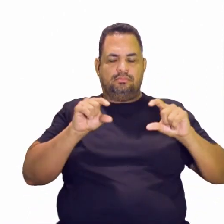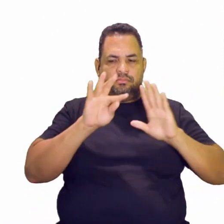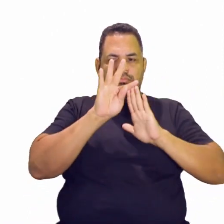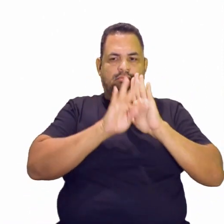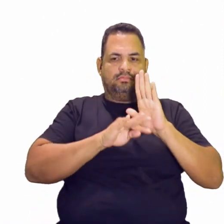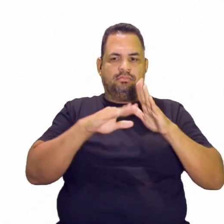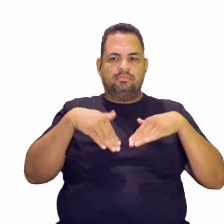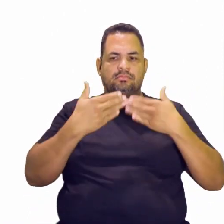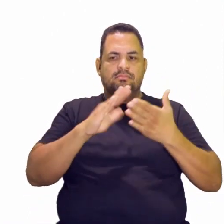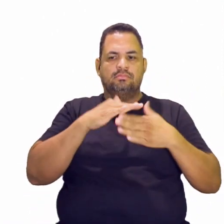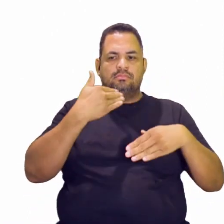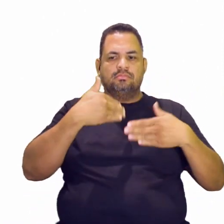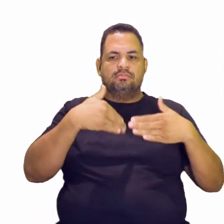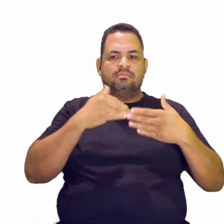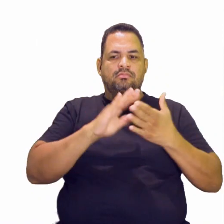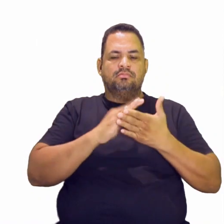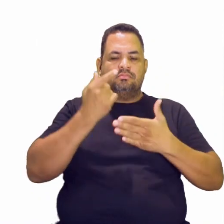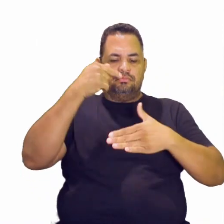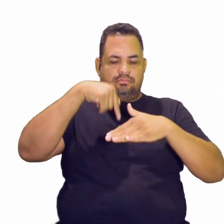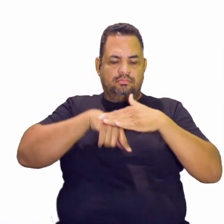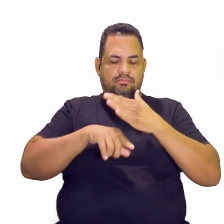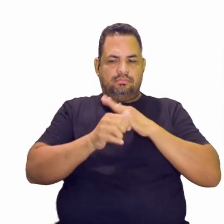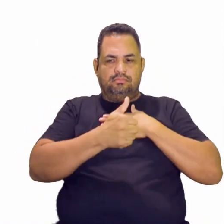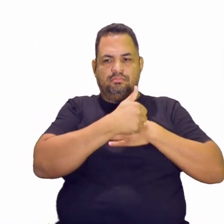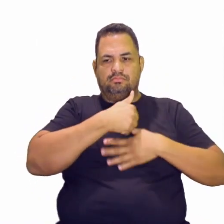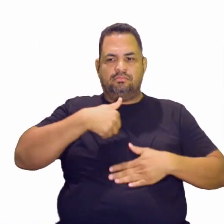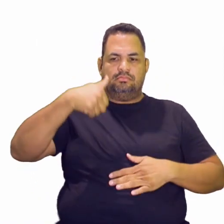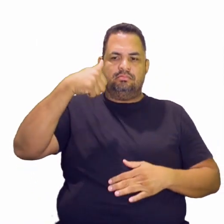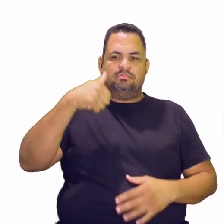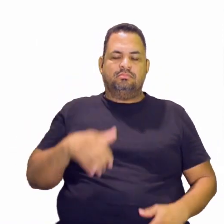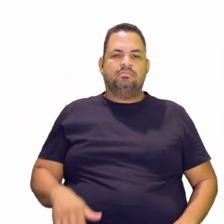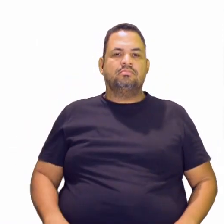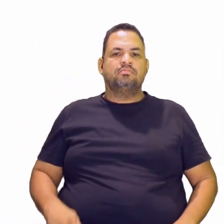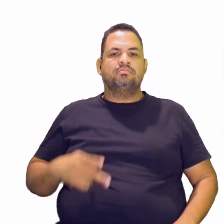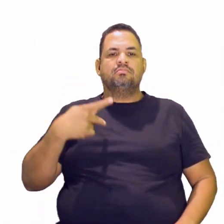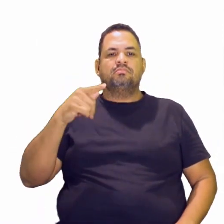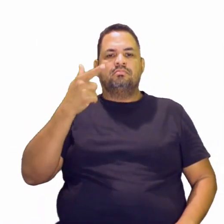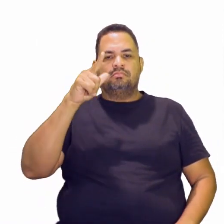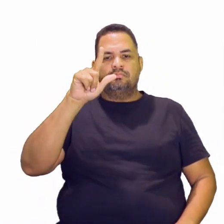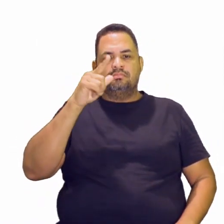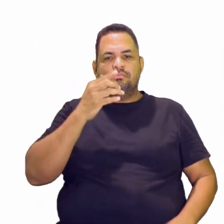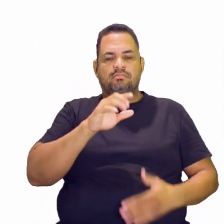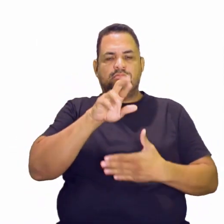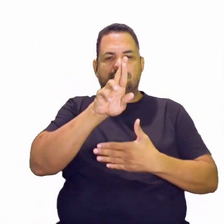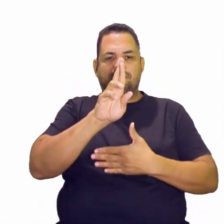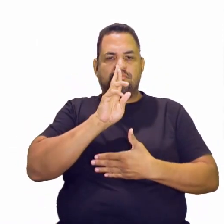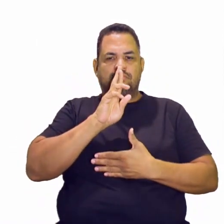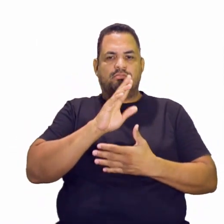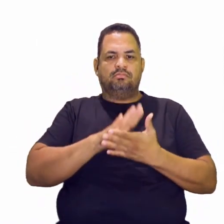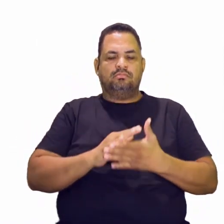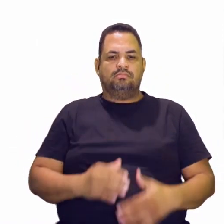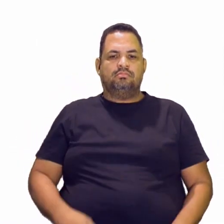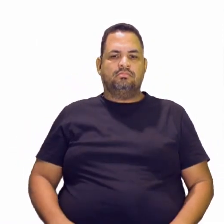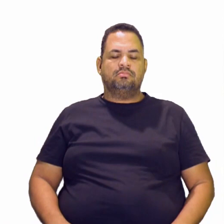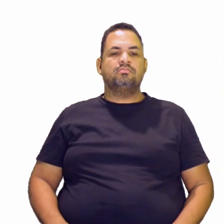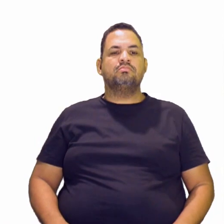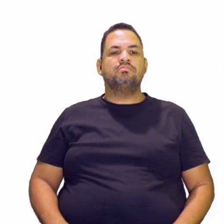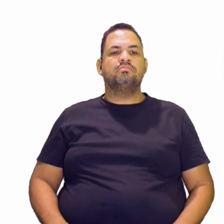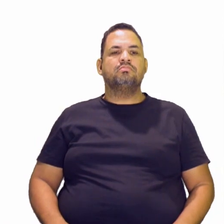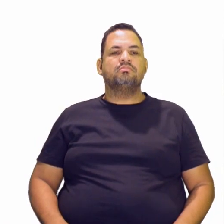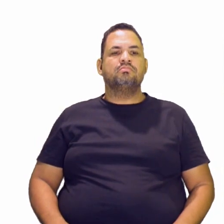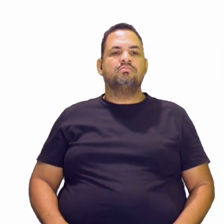porém, durante a prova, vocês precisam aprofundar mais, certo? Para que vocês consigam responder a questão com